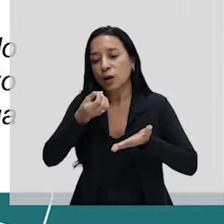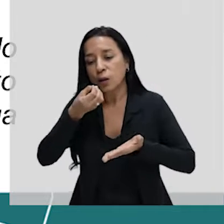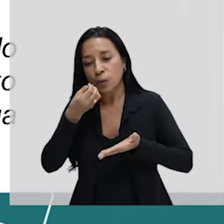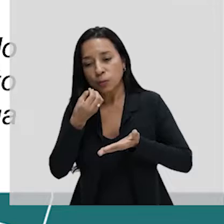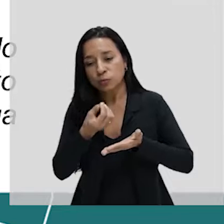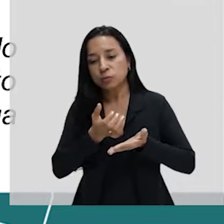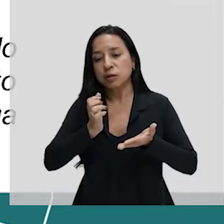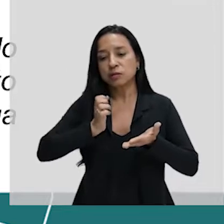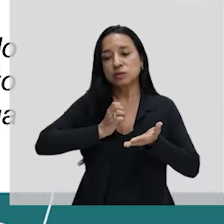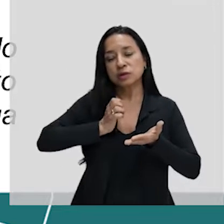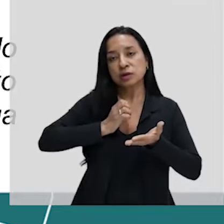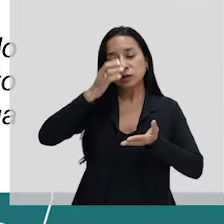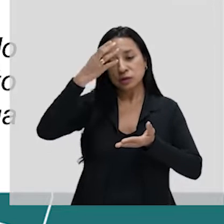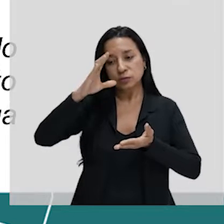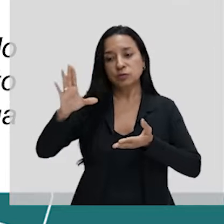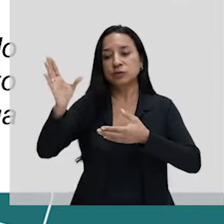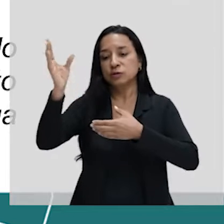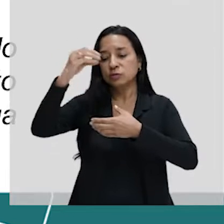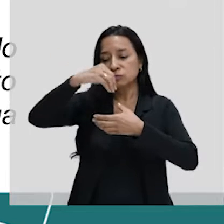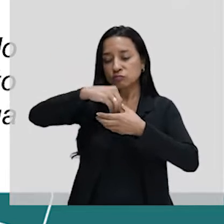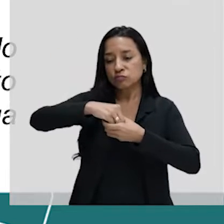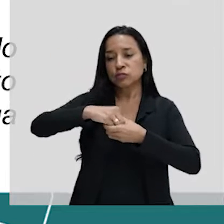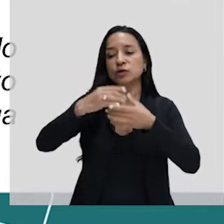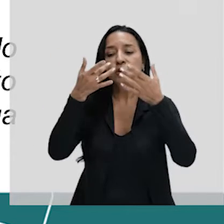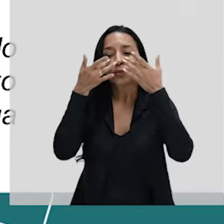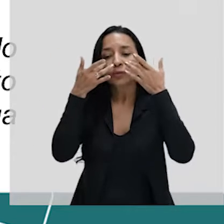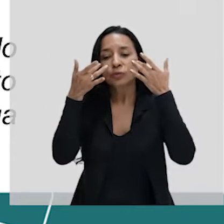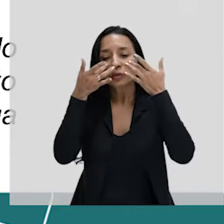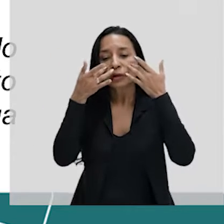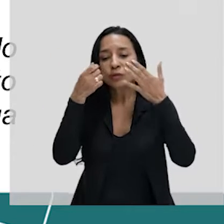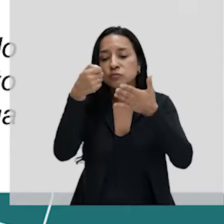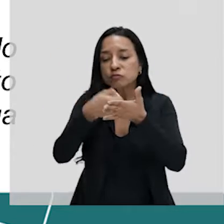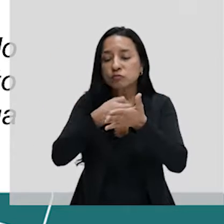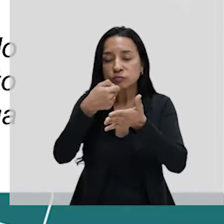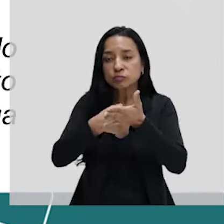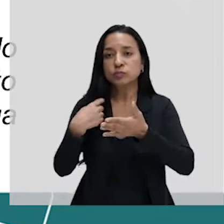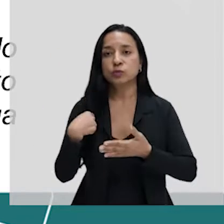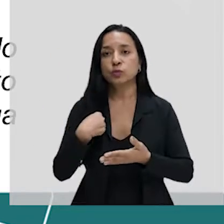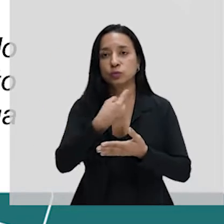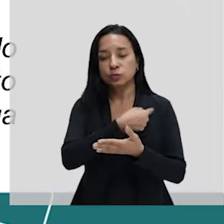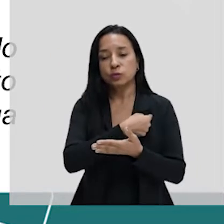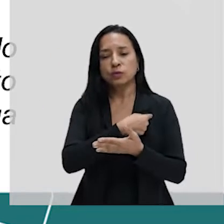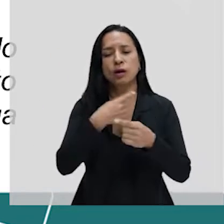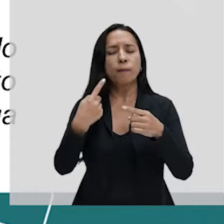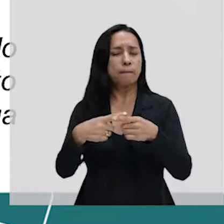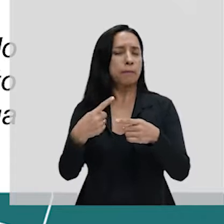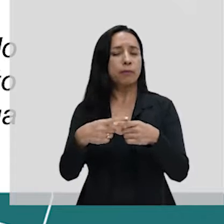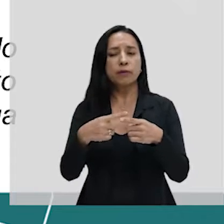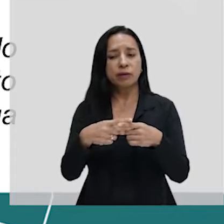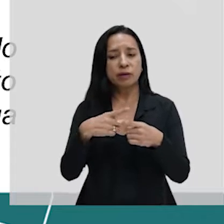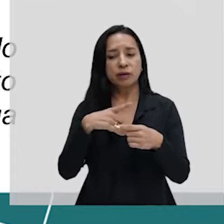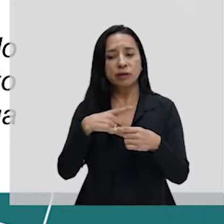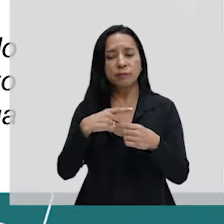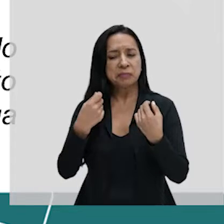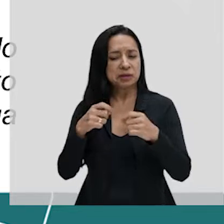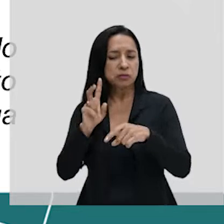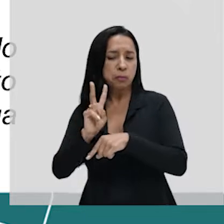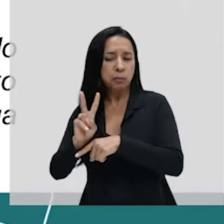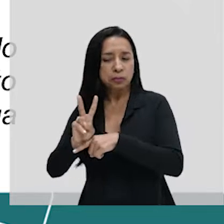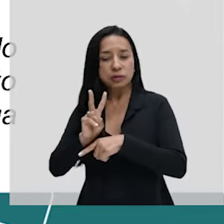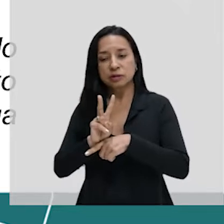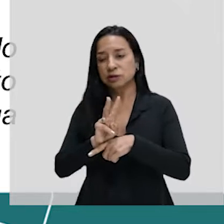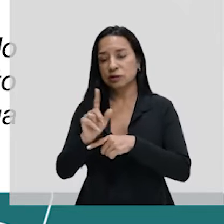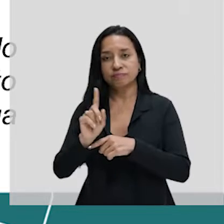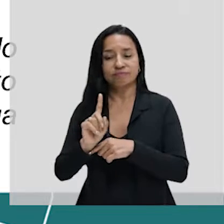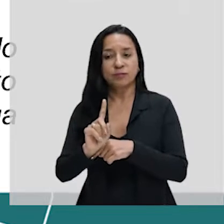nesse caso, inserido o teatro, é obrigação nossa. Por quê? Ah, professor, mas por que eu tenho que fazer isso? Porque faz parte